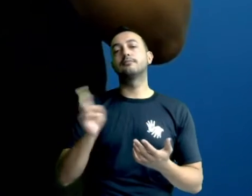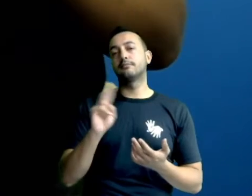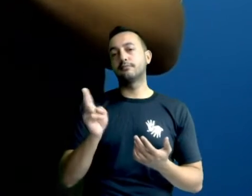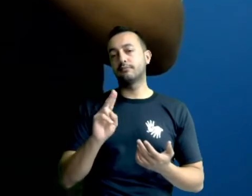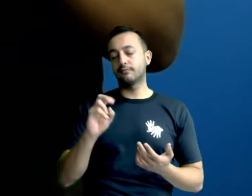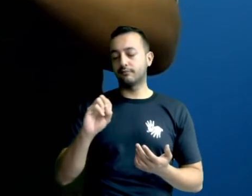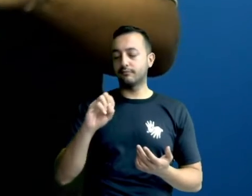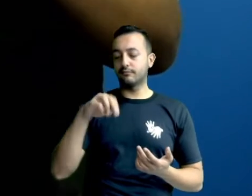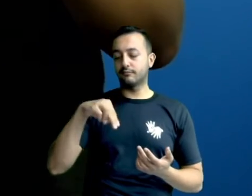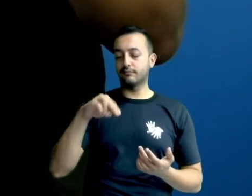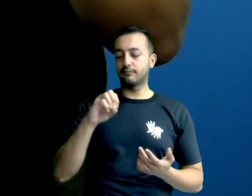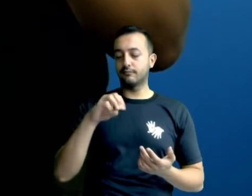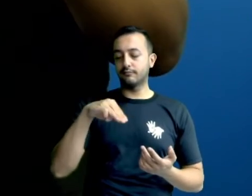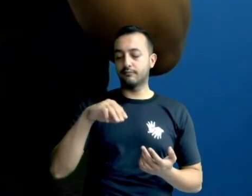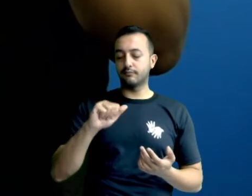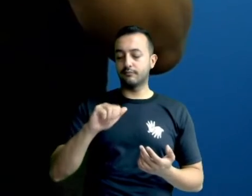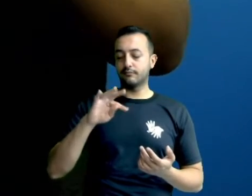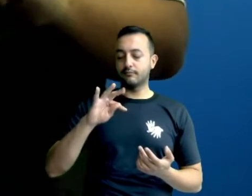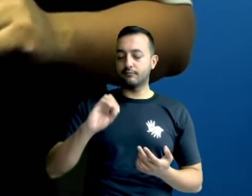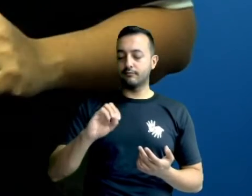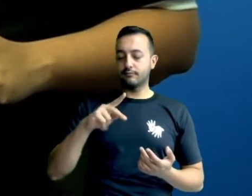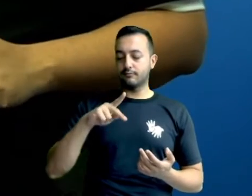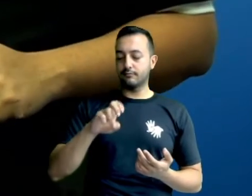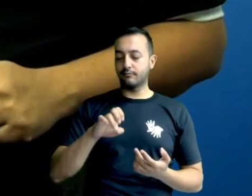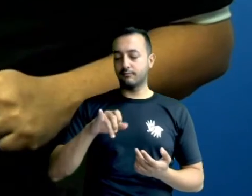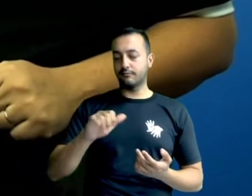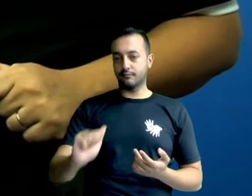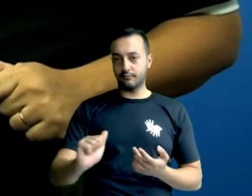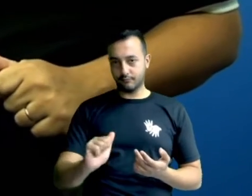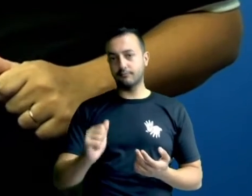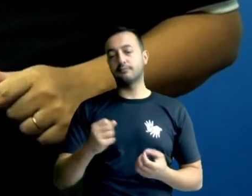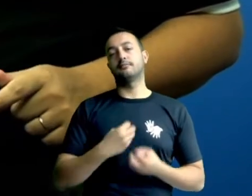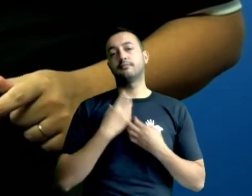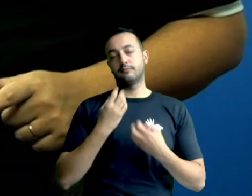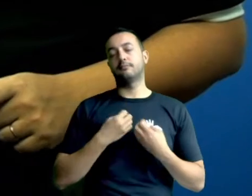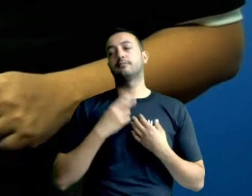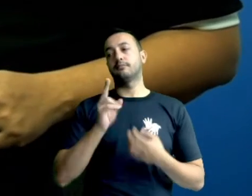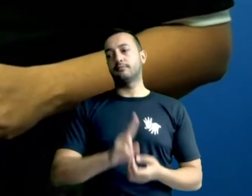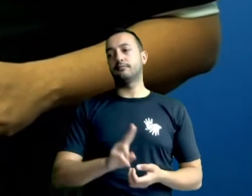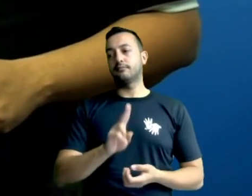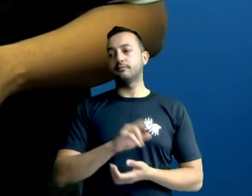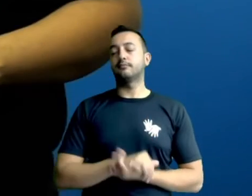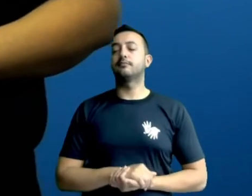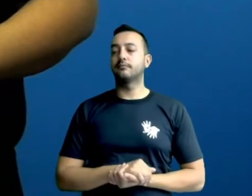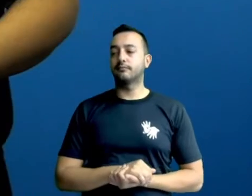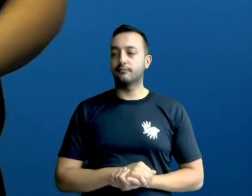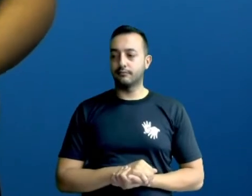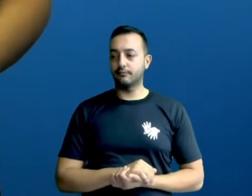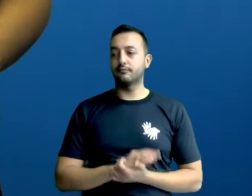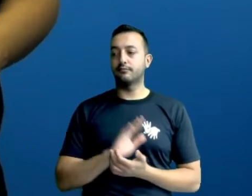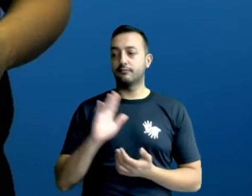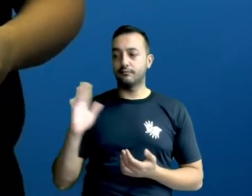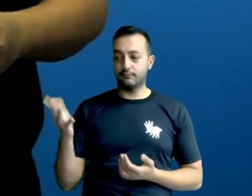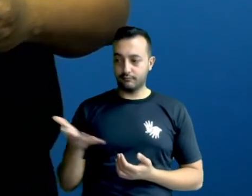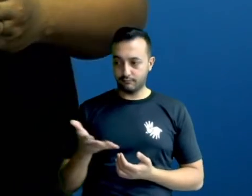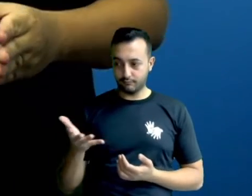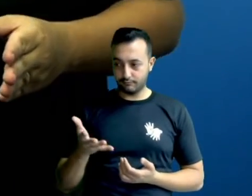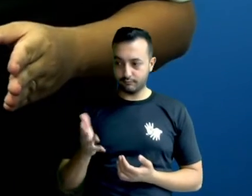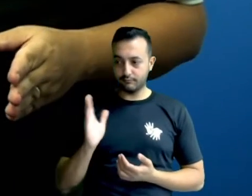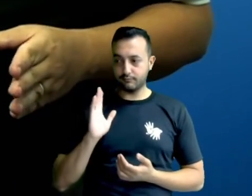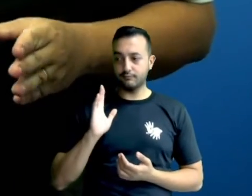de onomatopeia, que também é muito utilizado nos nossos poemas, tá bom, gente? Agora